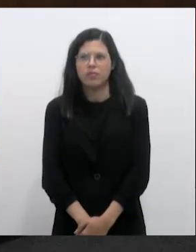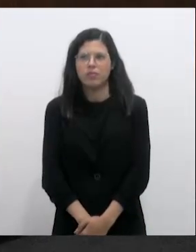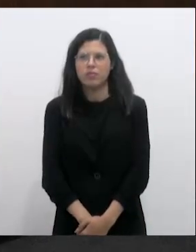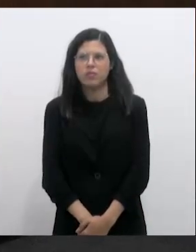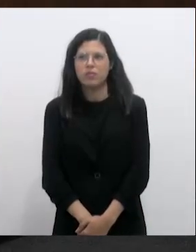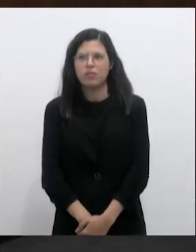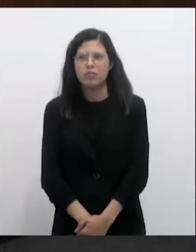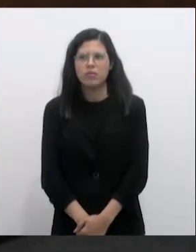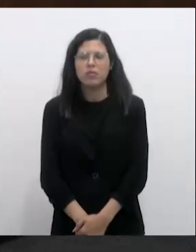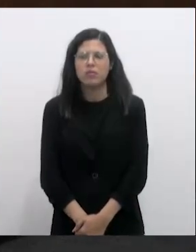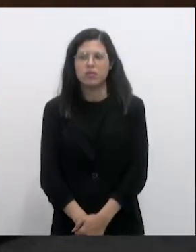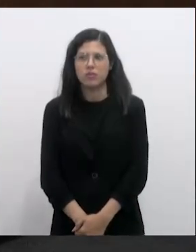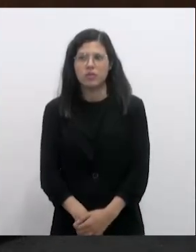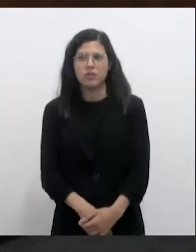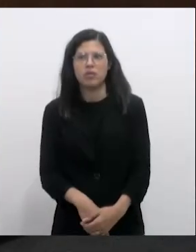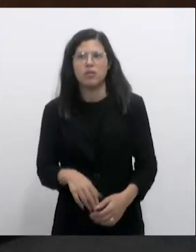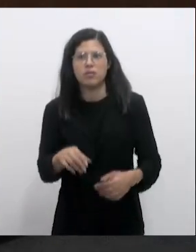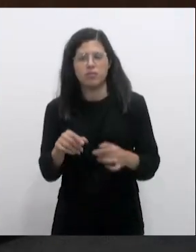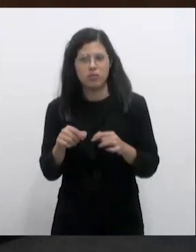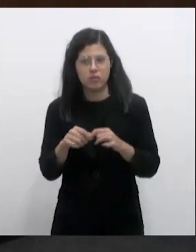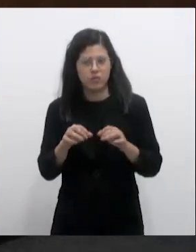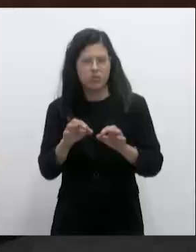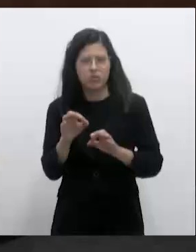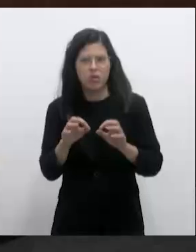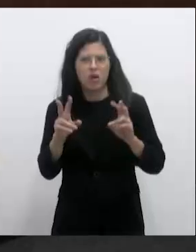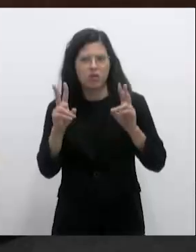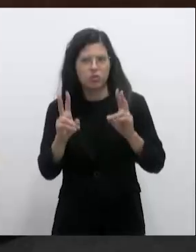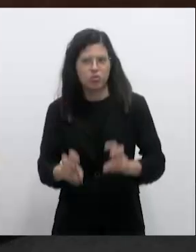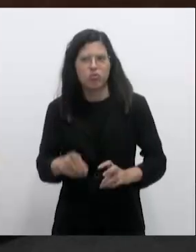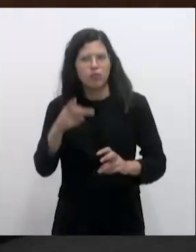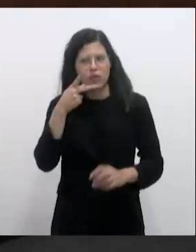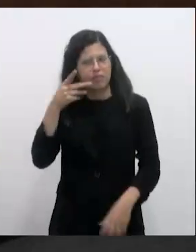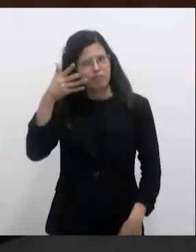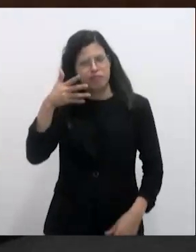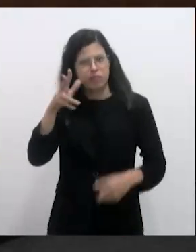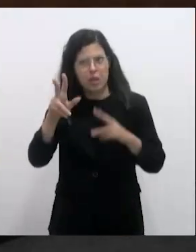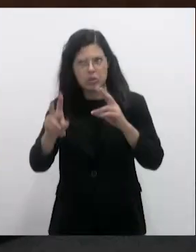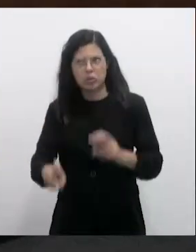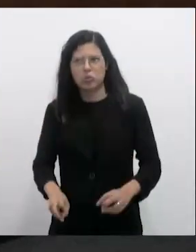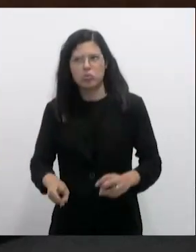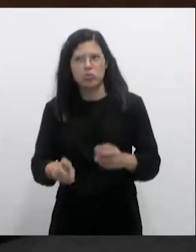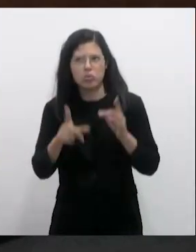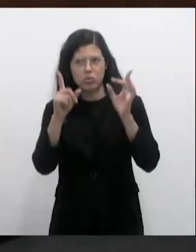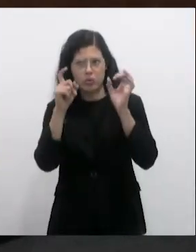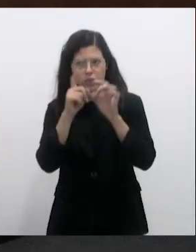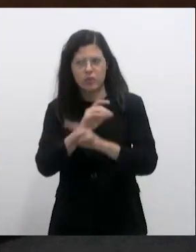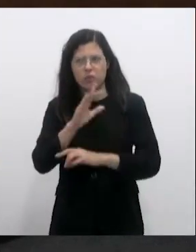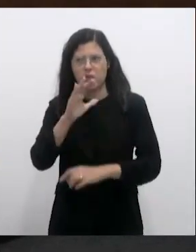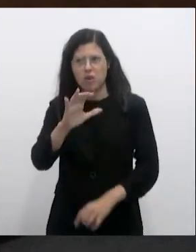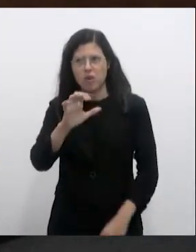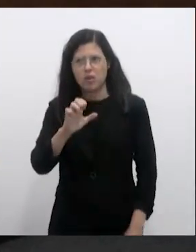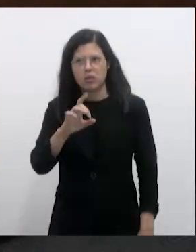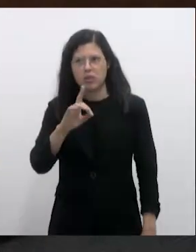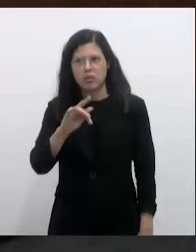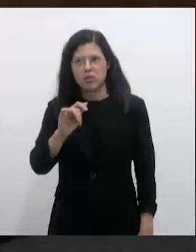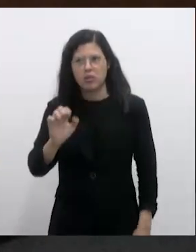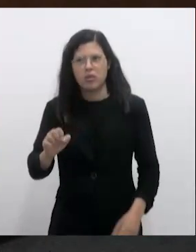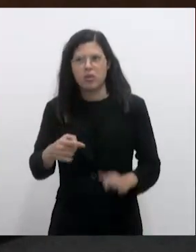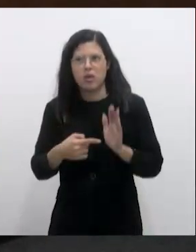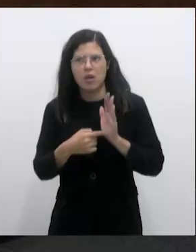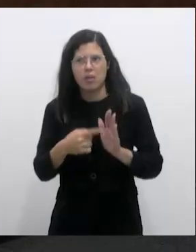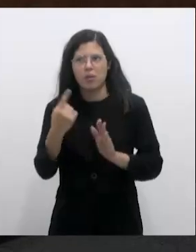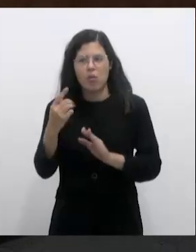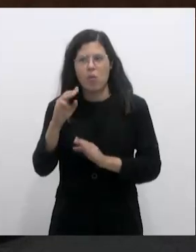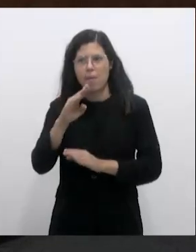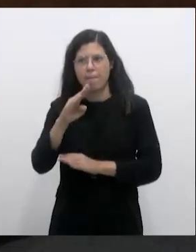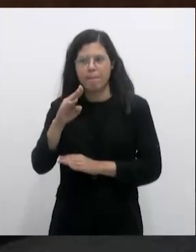cuidou de um assunto cruel. A SEDAI apresenta 1 bilhão de